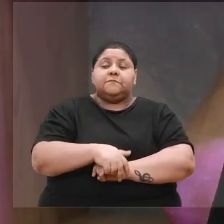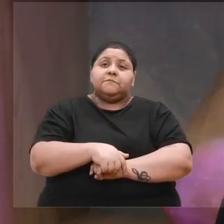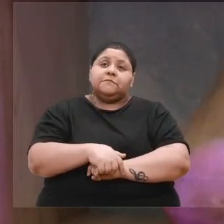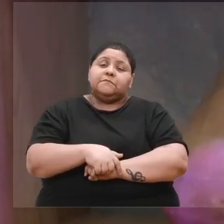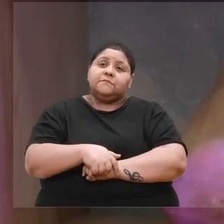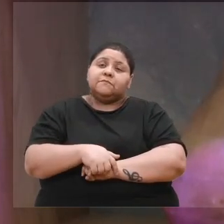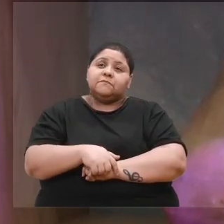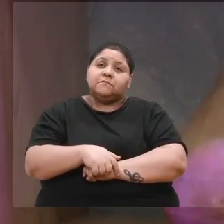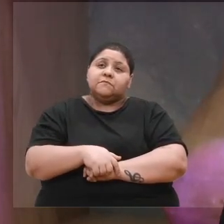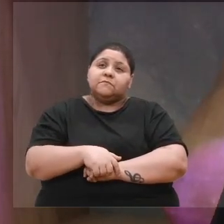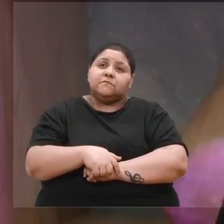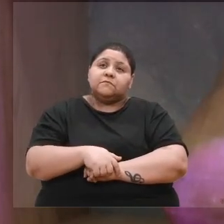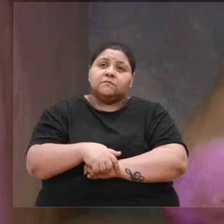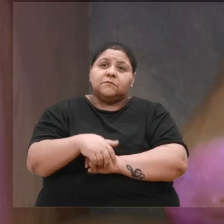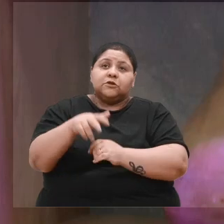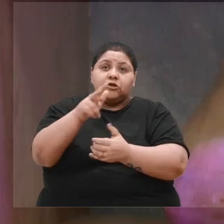que